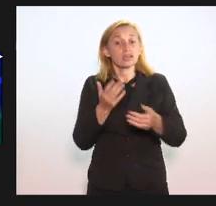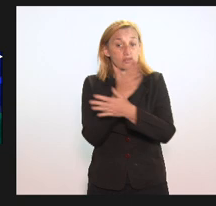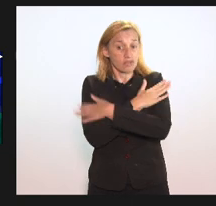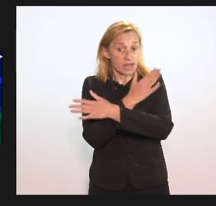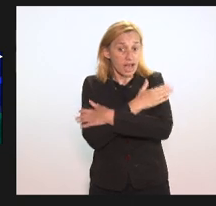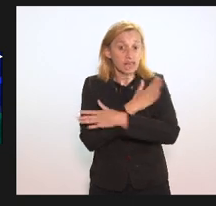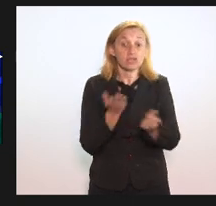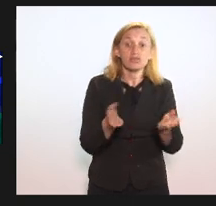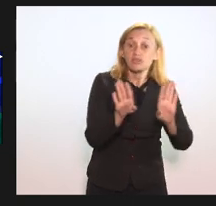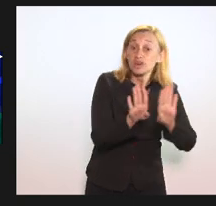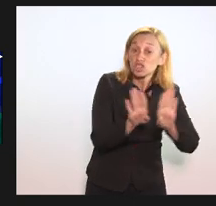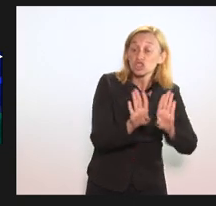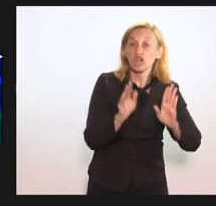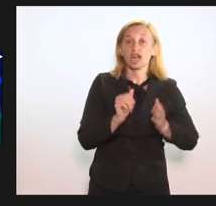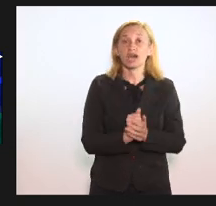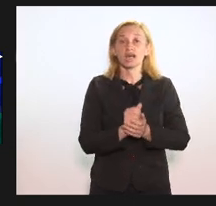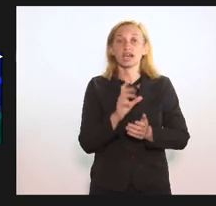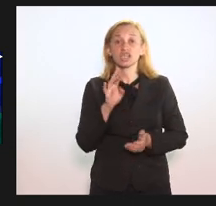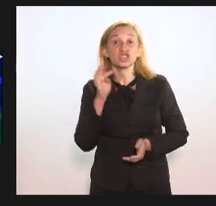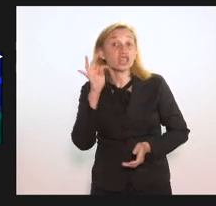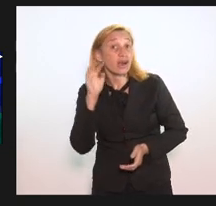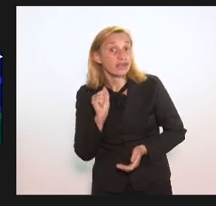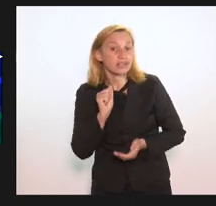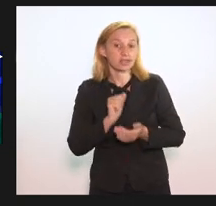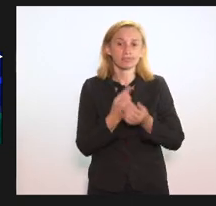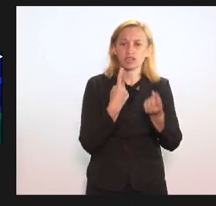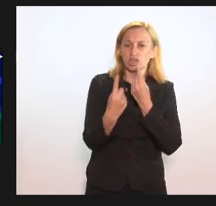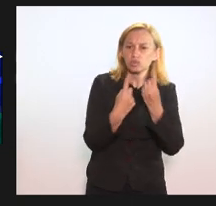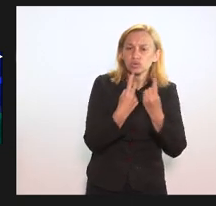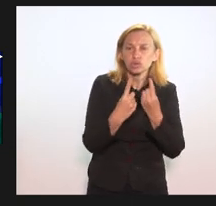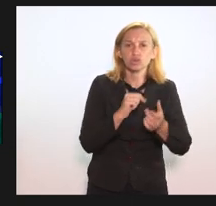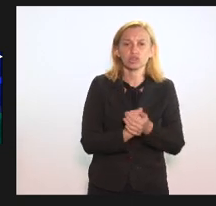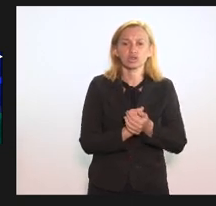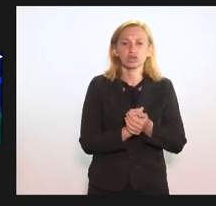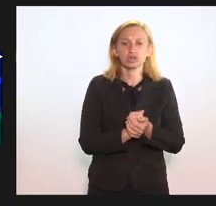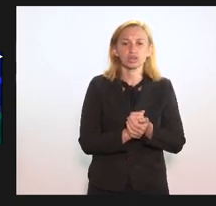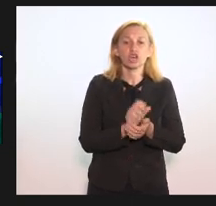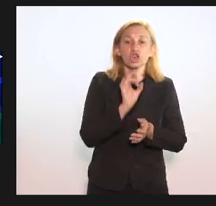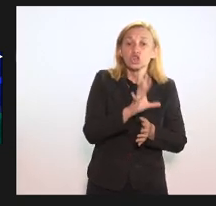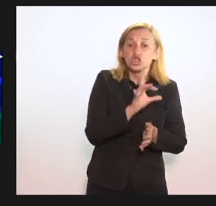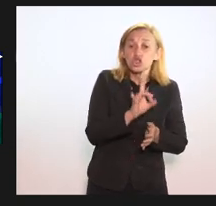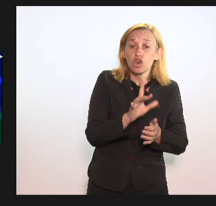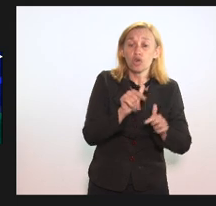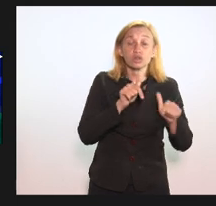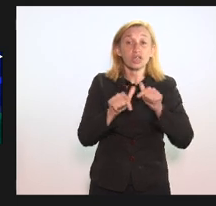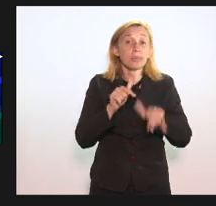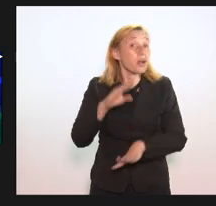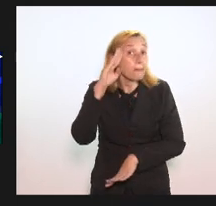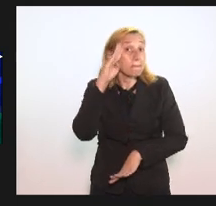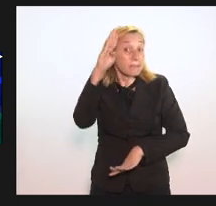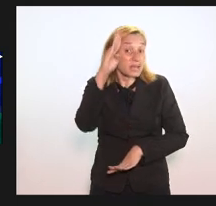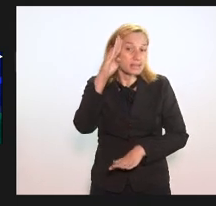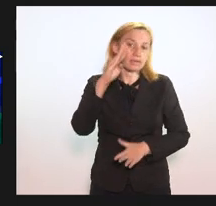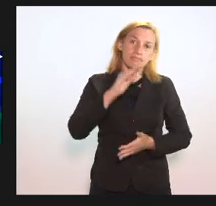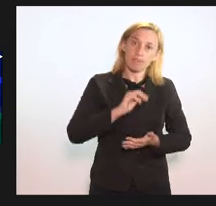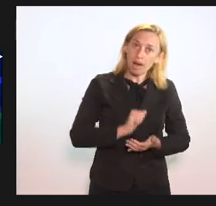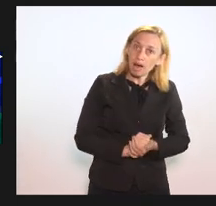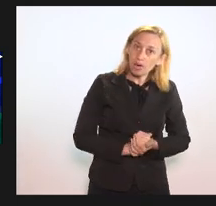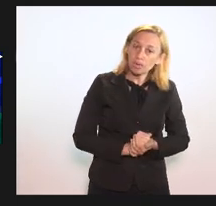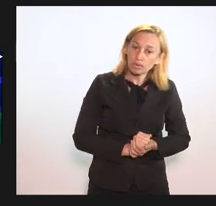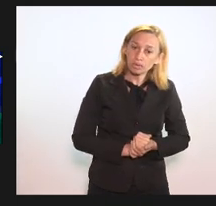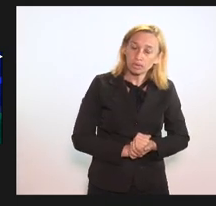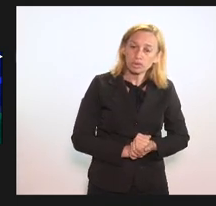feriado fechando também suas estradas garotinho do Sol e serviços essenciais que são serviços